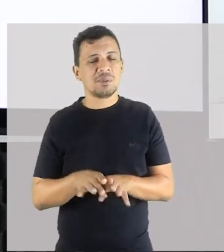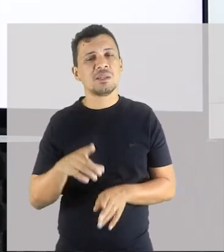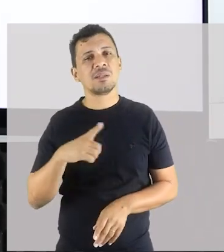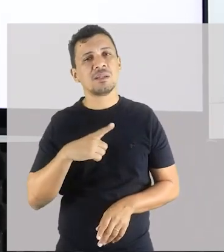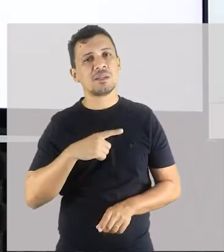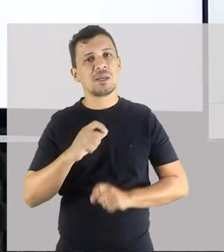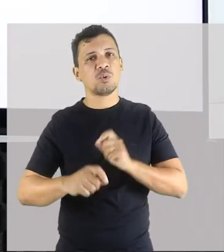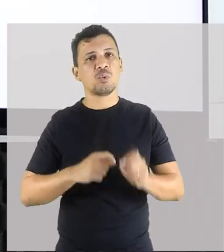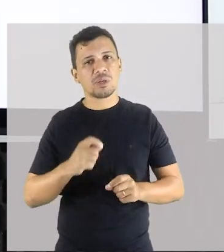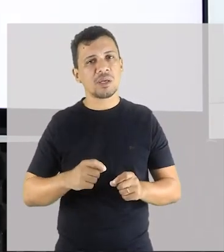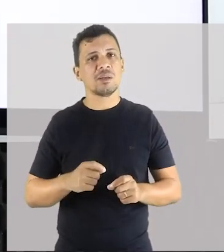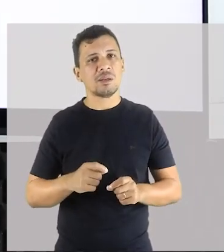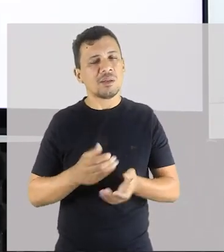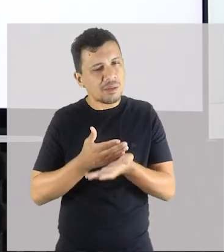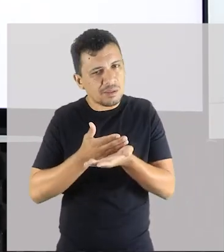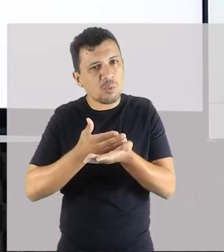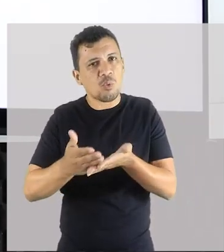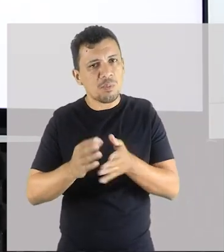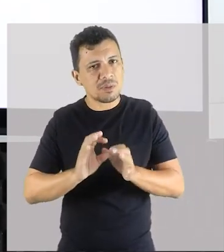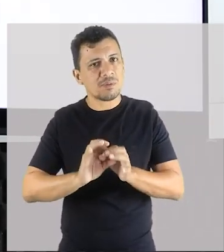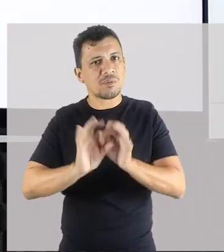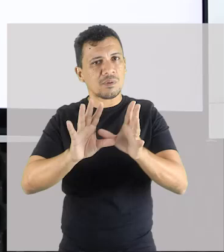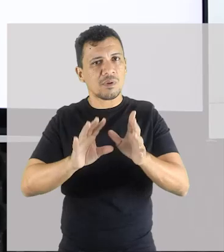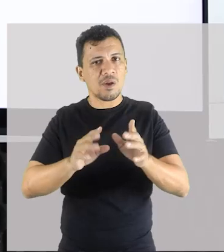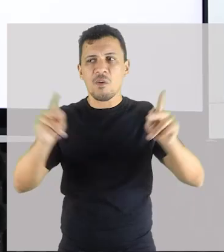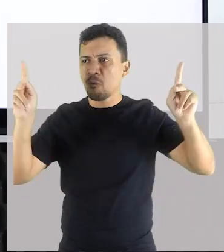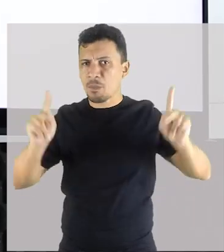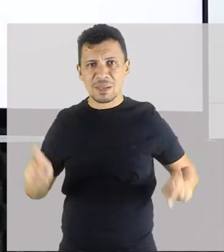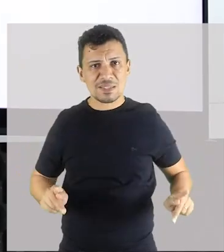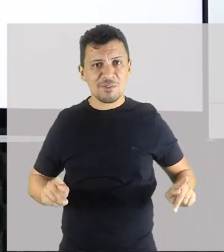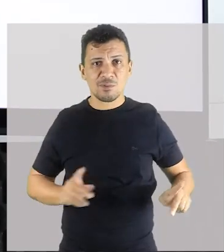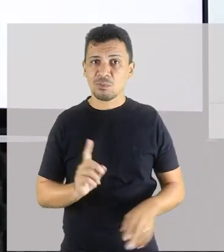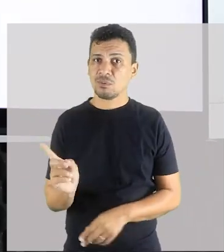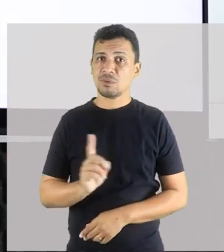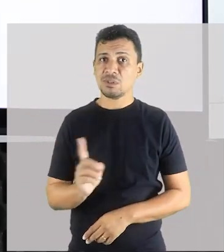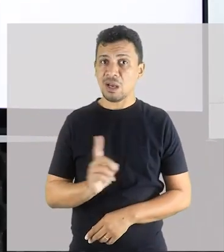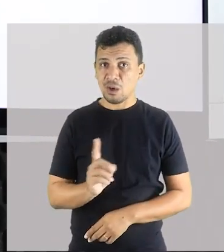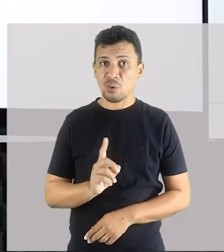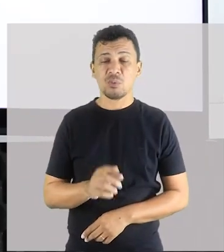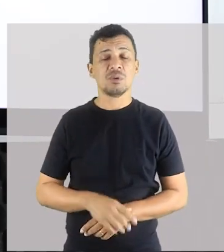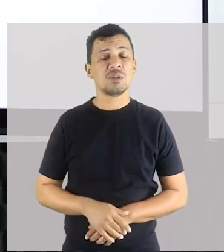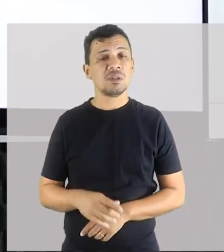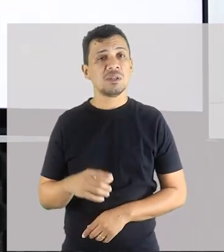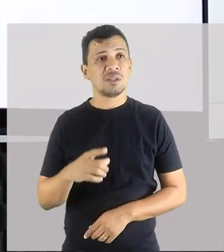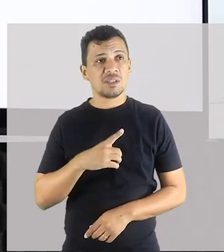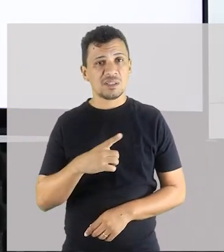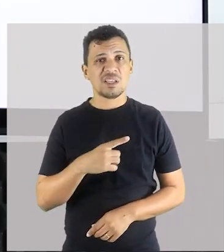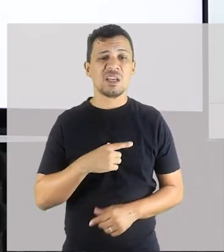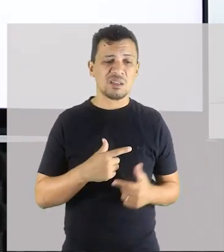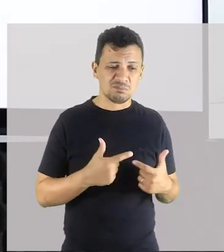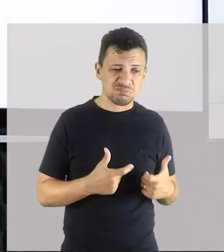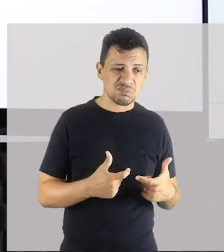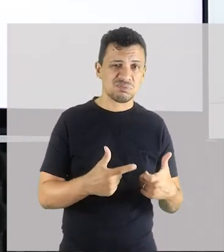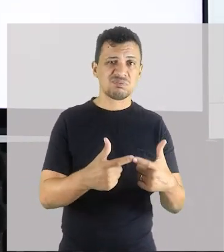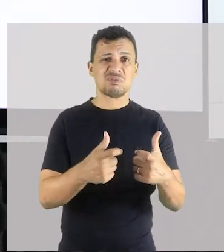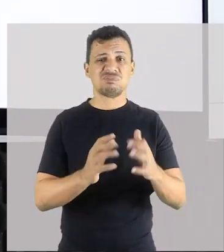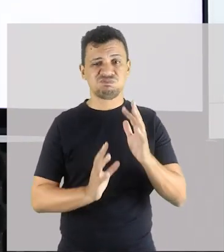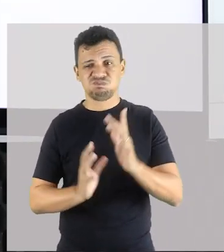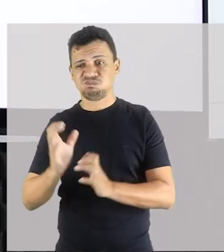esse processo de independência. Ah, foi pacífico? Não foi pacífico. Você tem uma série de pequenas revoltas e o